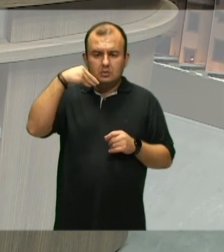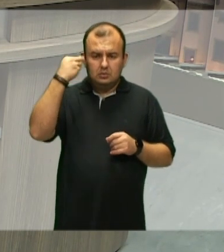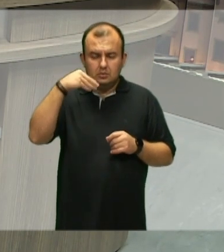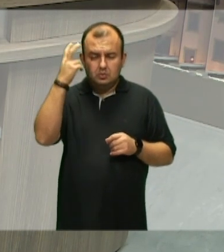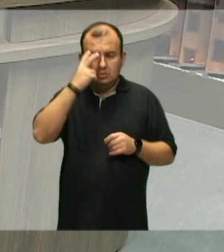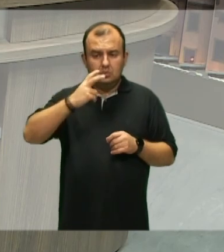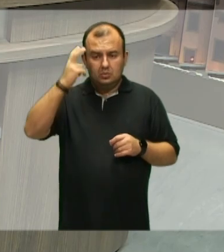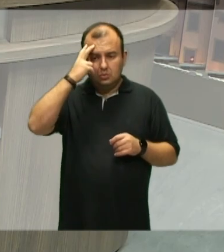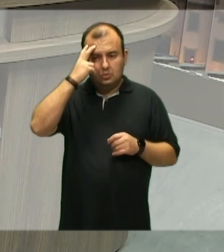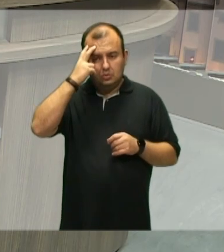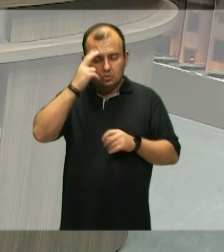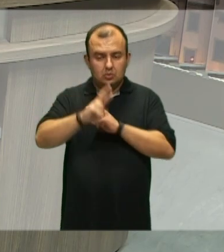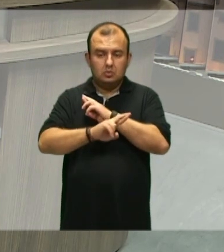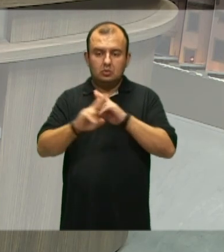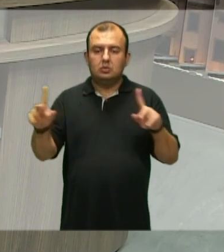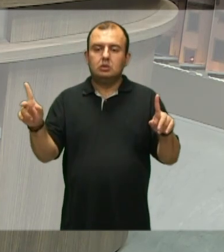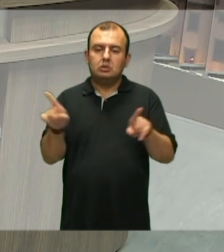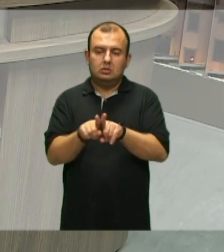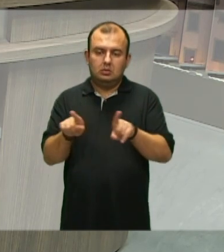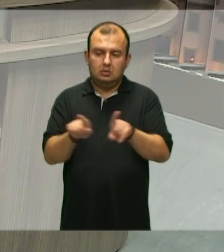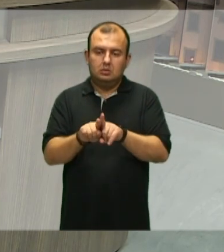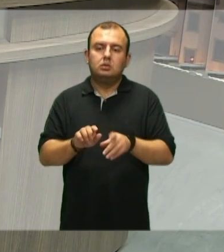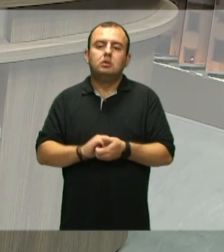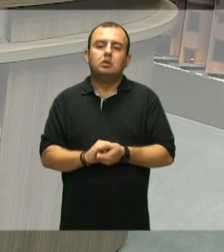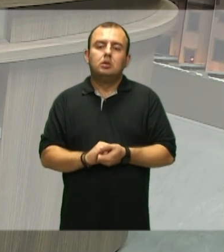de cultura diferenciada também.